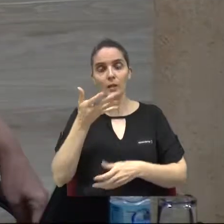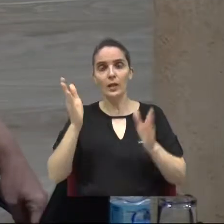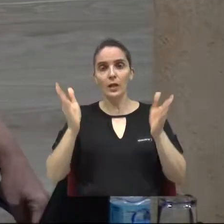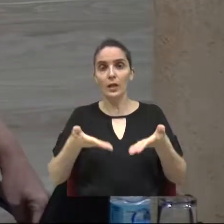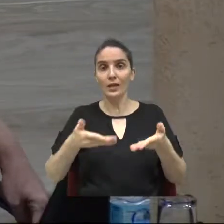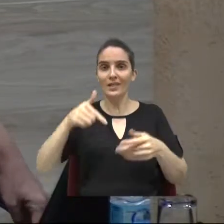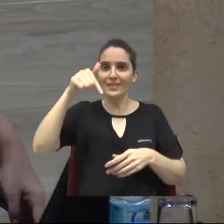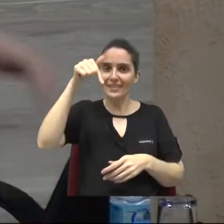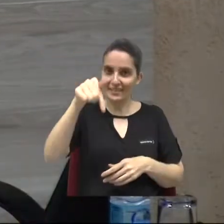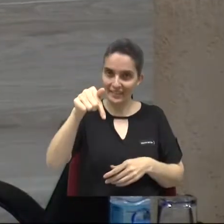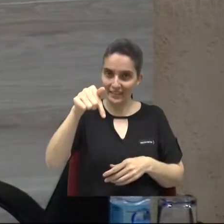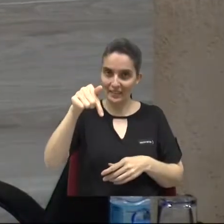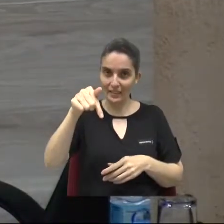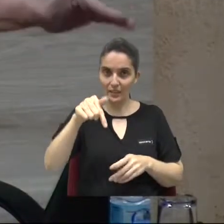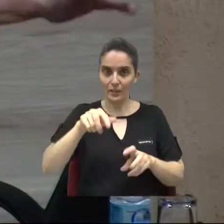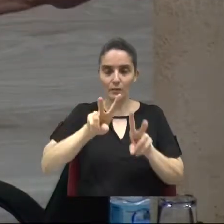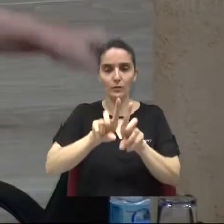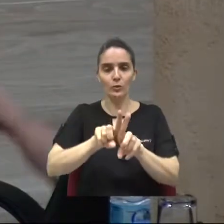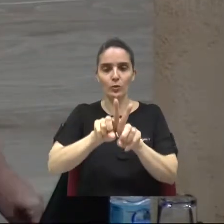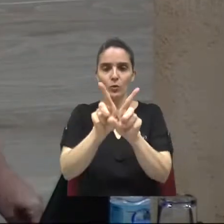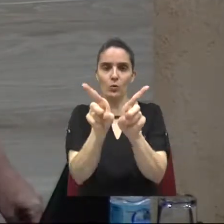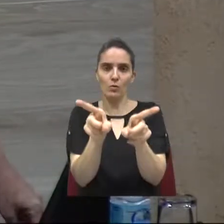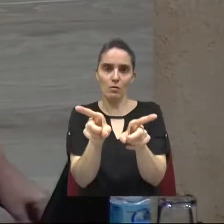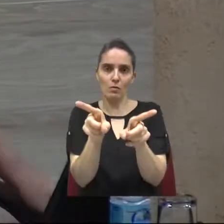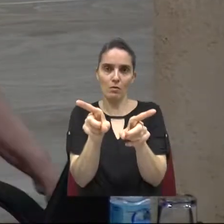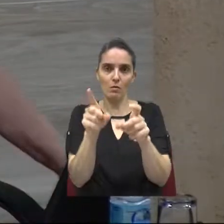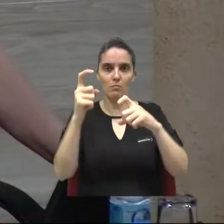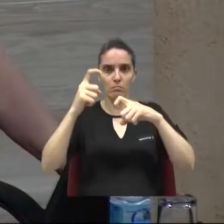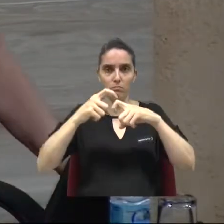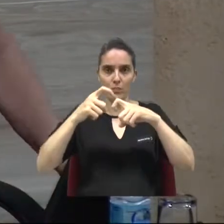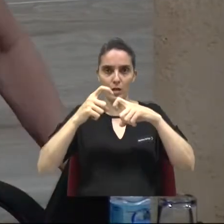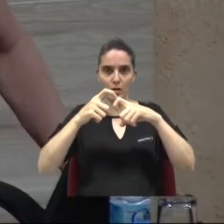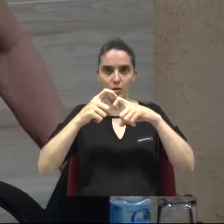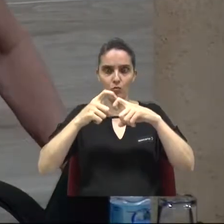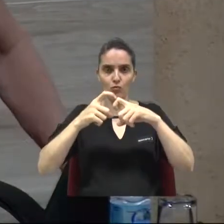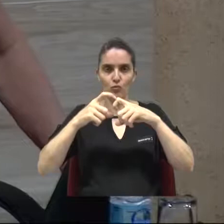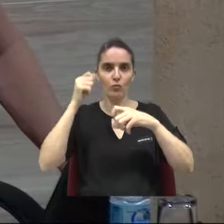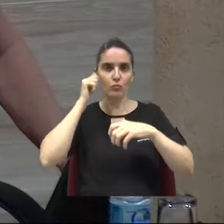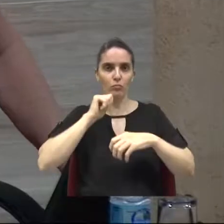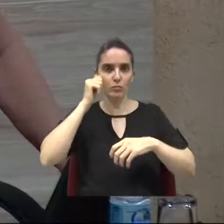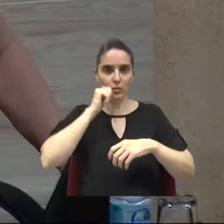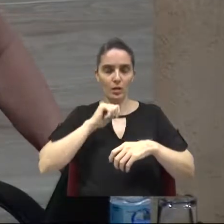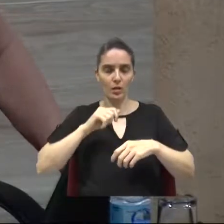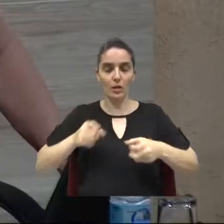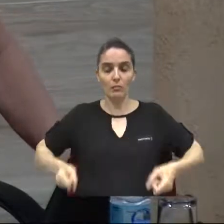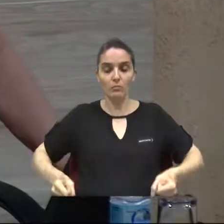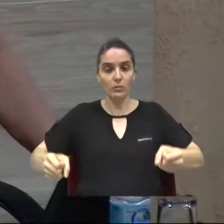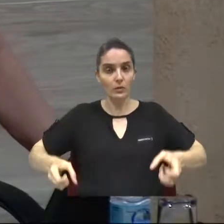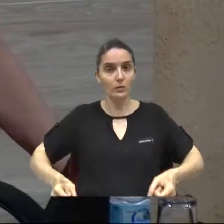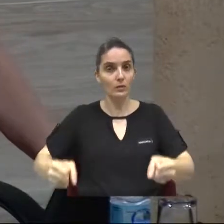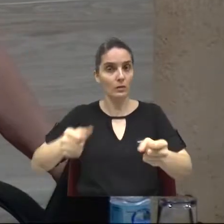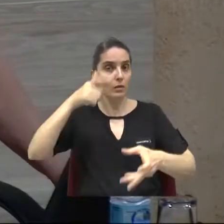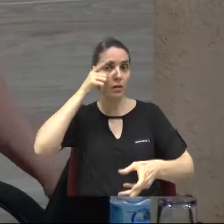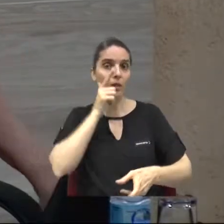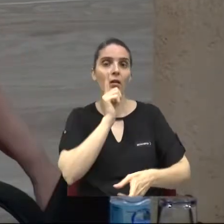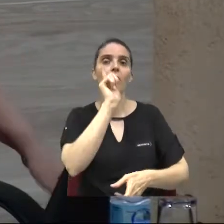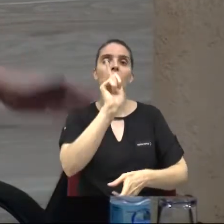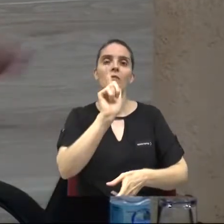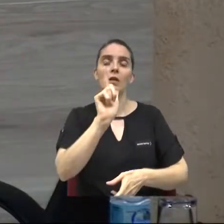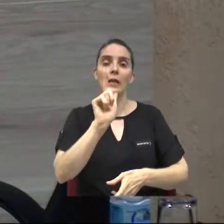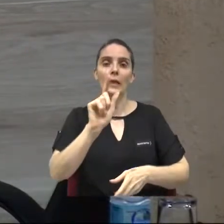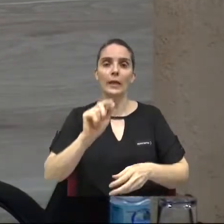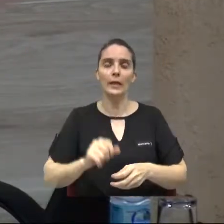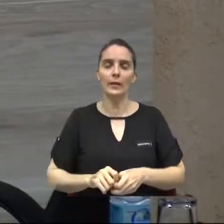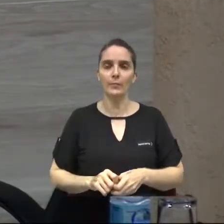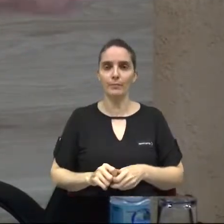mesas ginecológicas que podem fazer o exame para as cadeirantes. Prometi isso em plenário desde 2013,